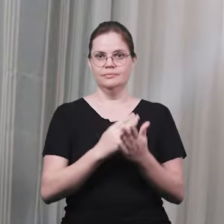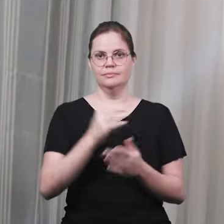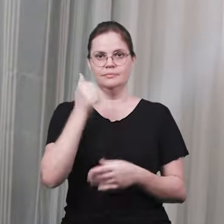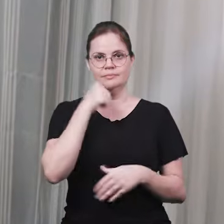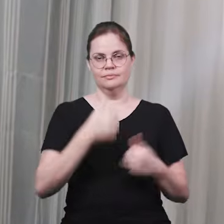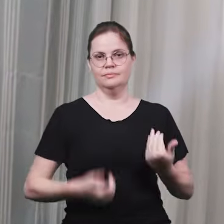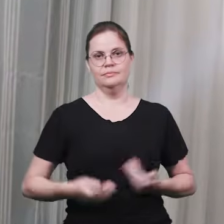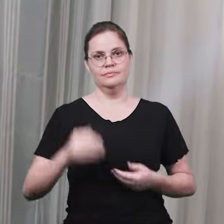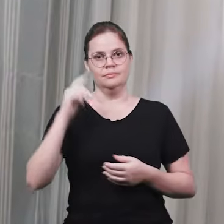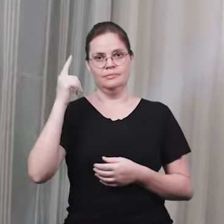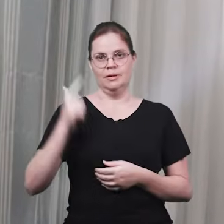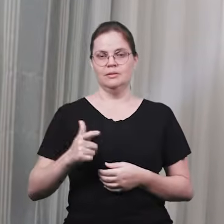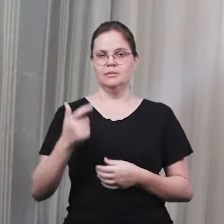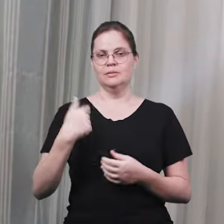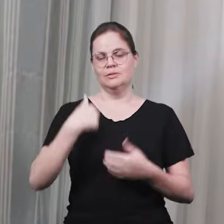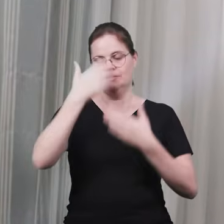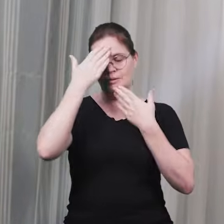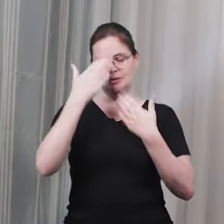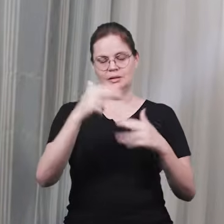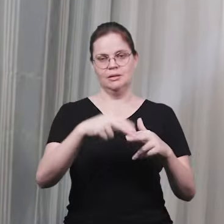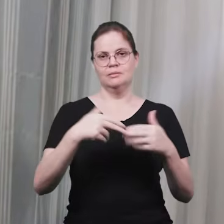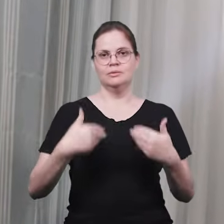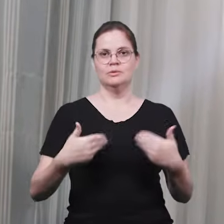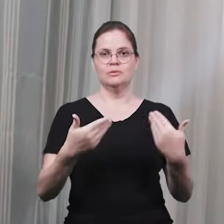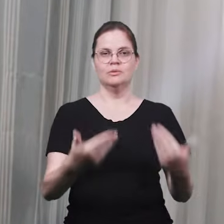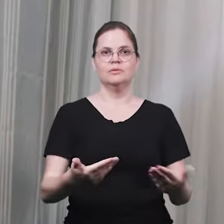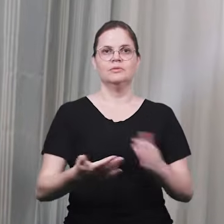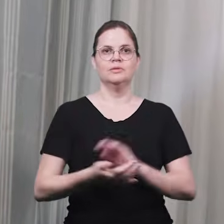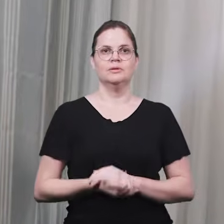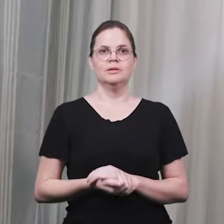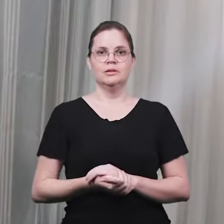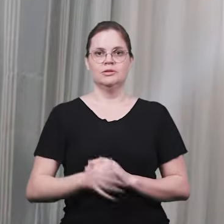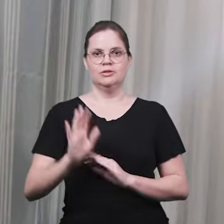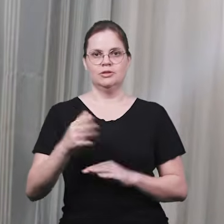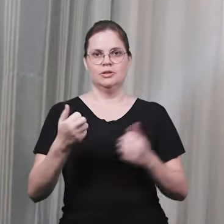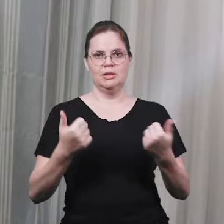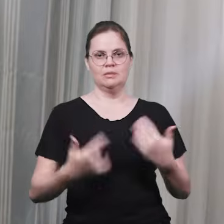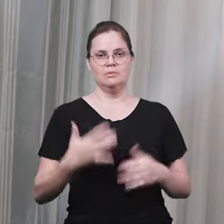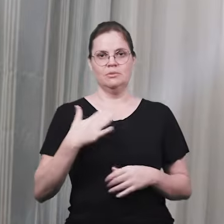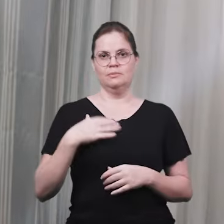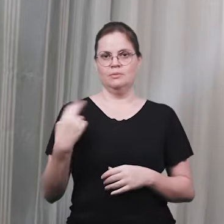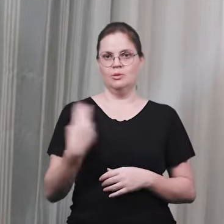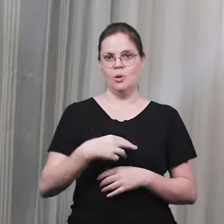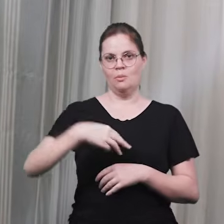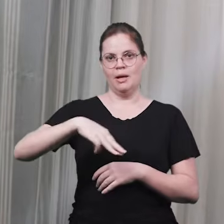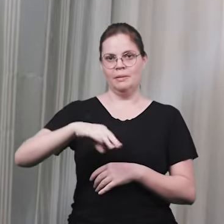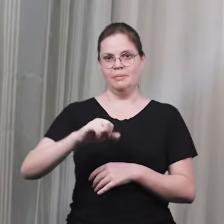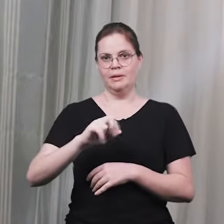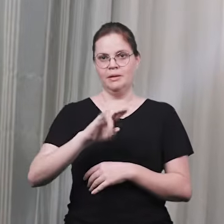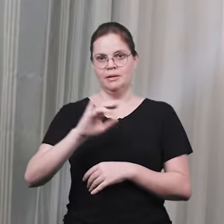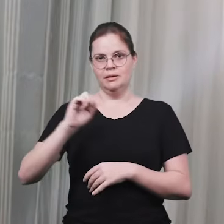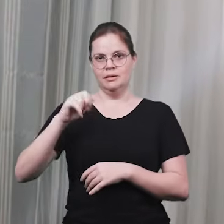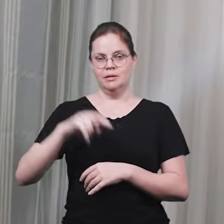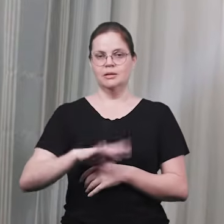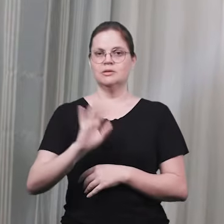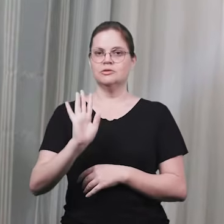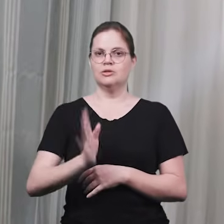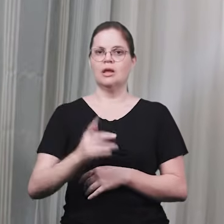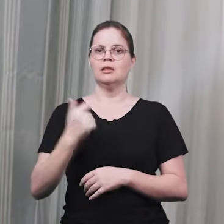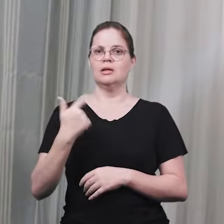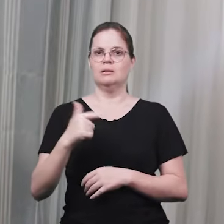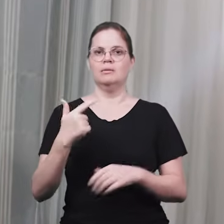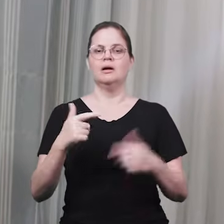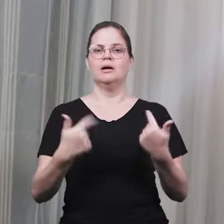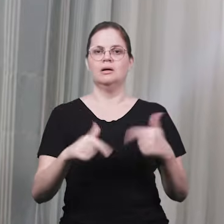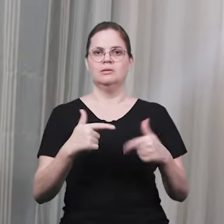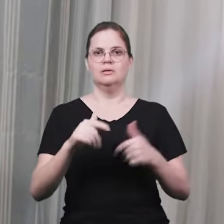pelo convite. Conforme a irmã Leonice falou, eu sou Miriam Rezuzzi, já trabalho com acessibilidade nas igrejas, também na minha área profissional,